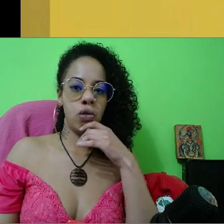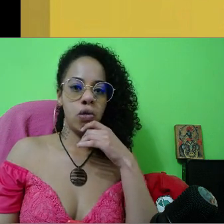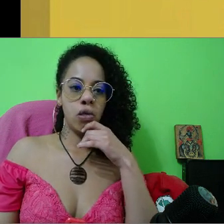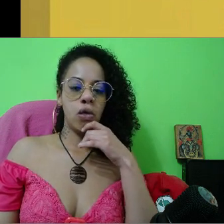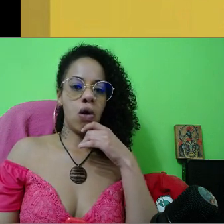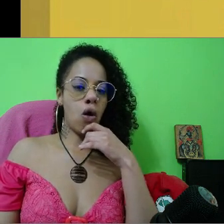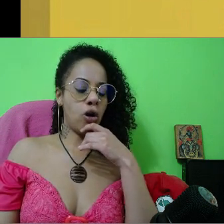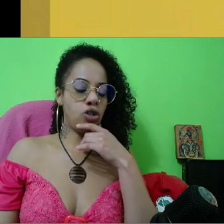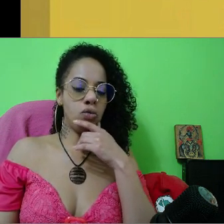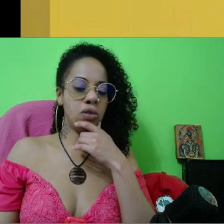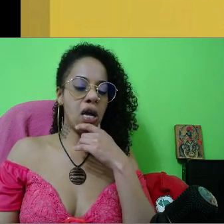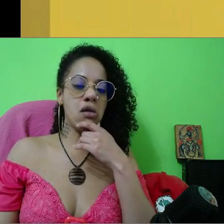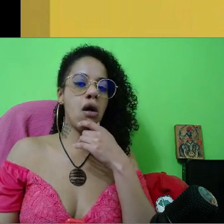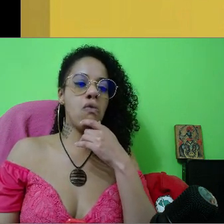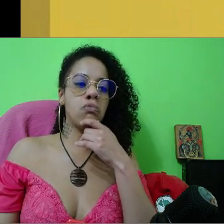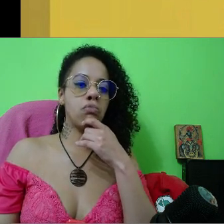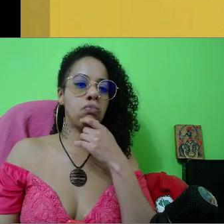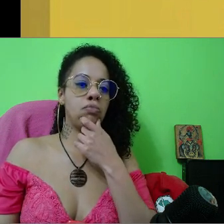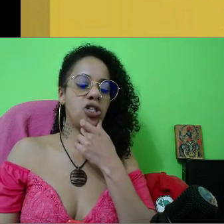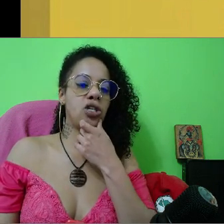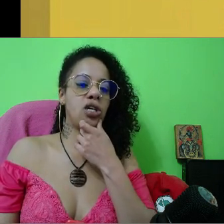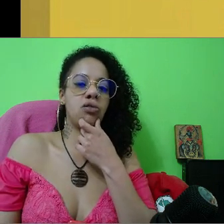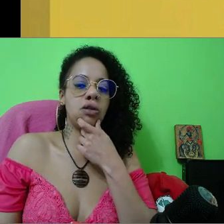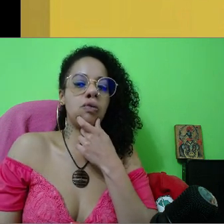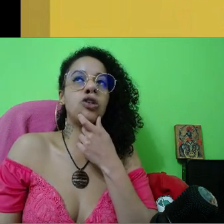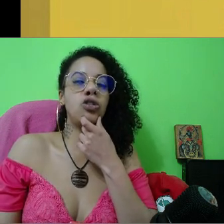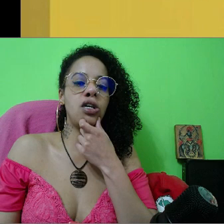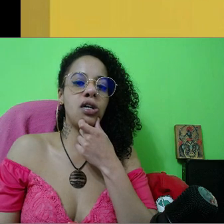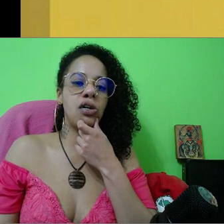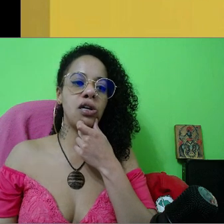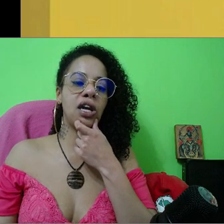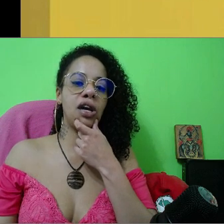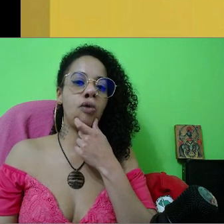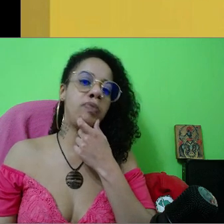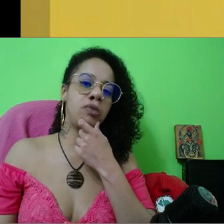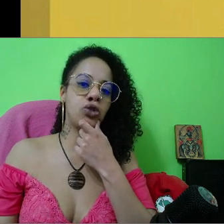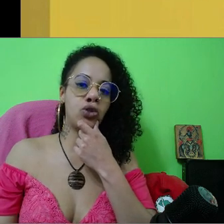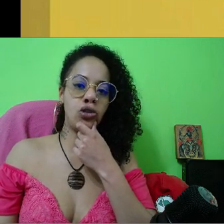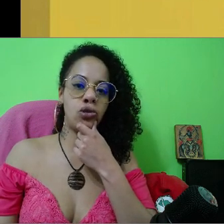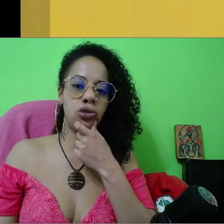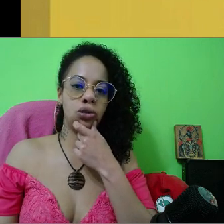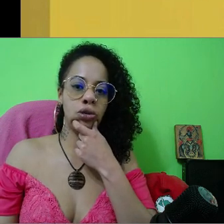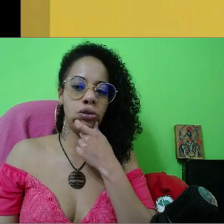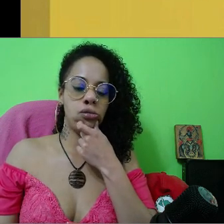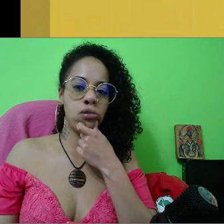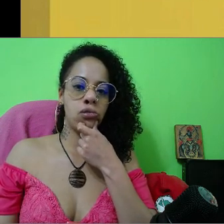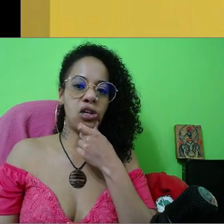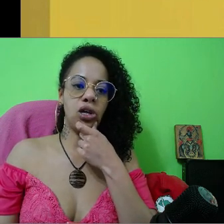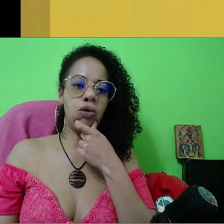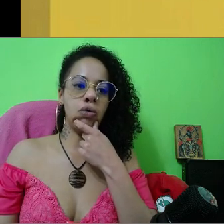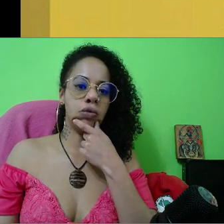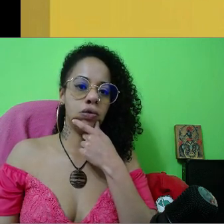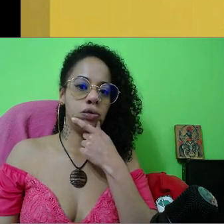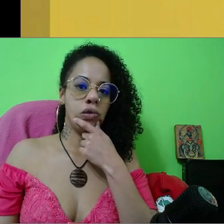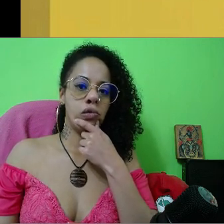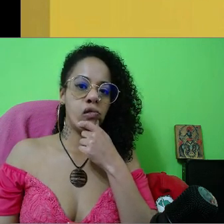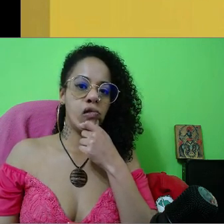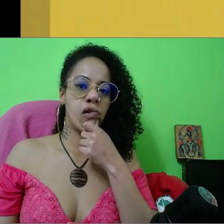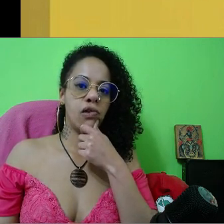ódio ódio não tem não imagina eu tenho ódio de quem oprimir os outros entendeu